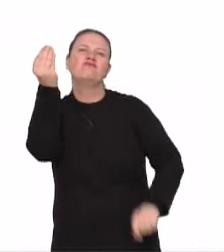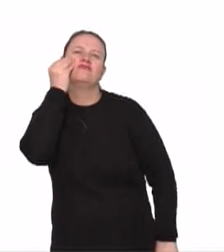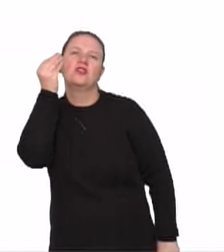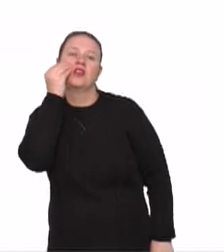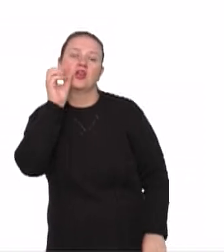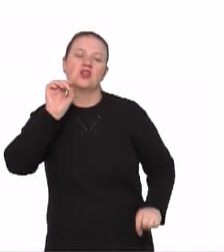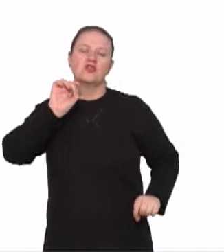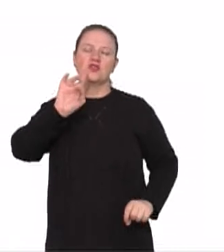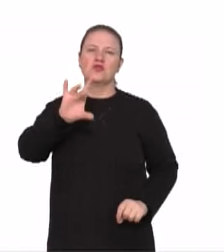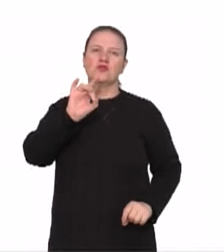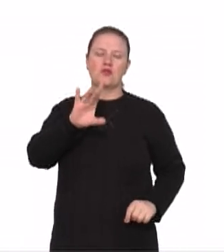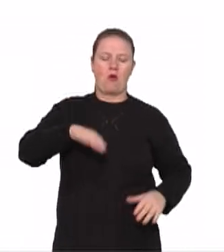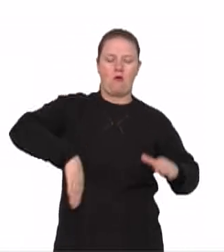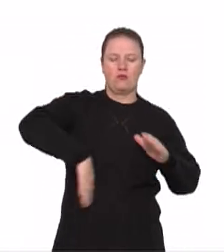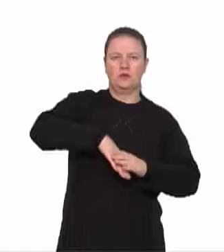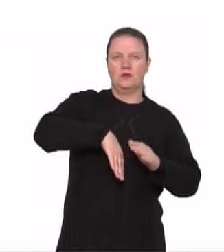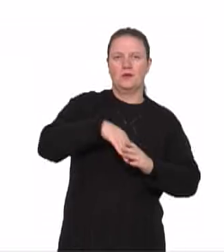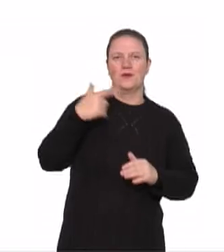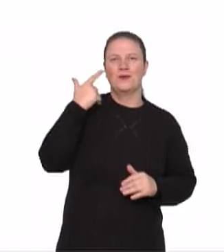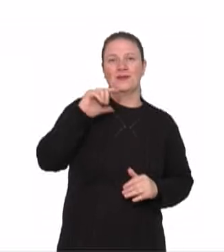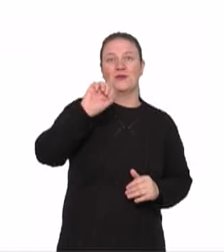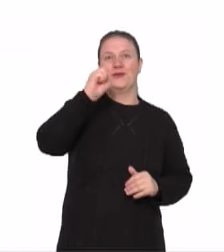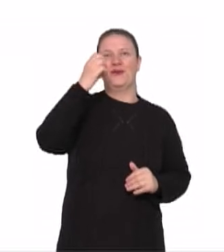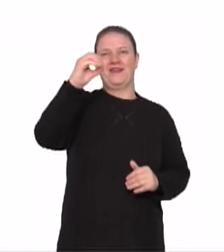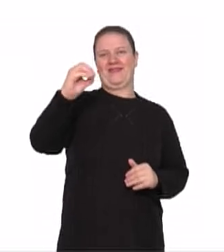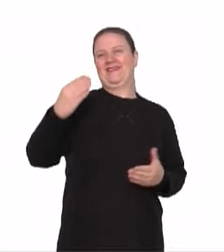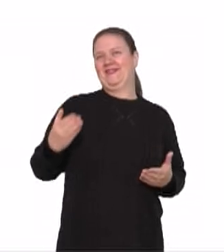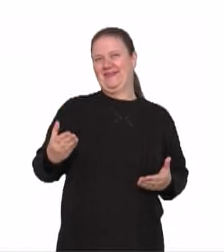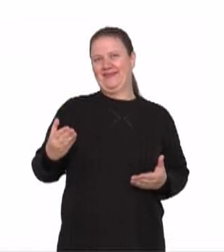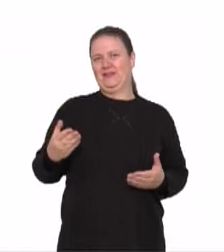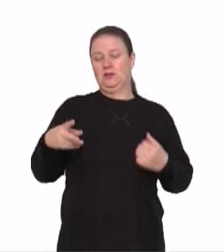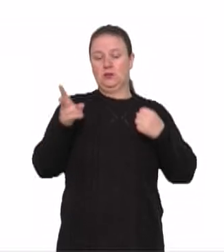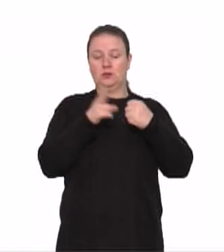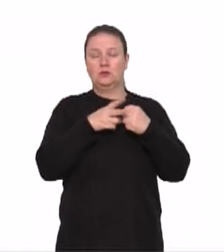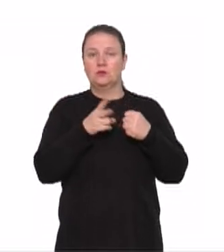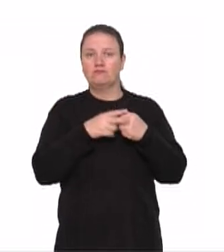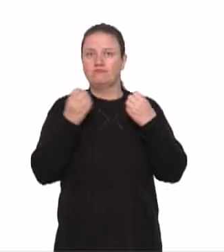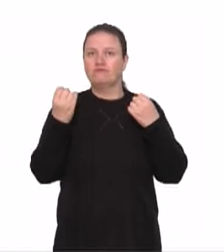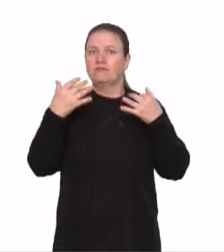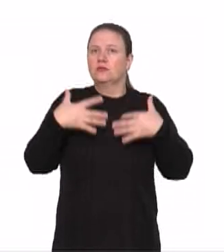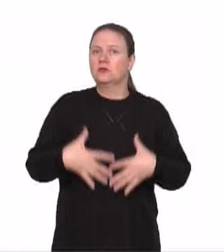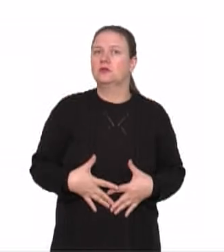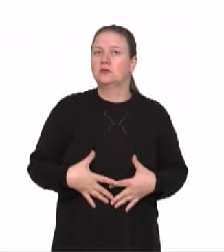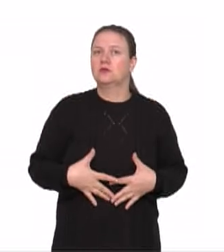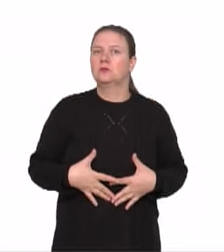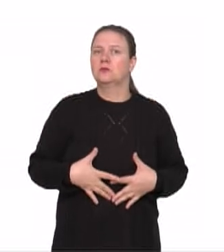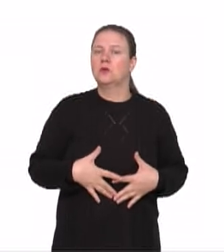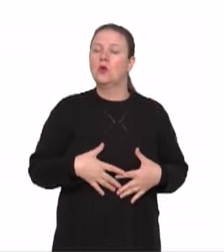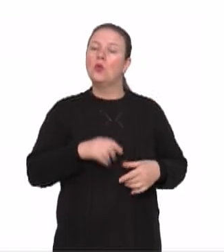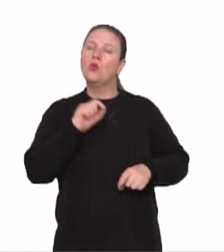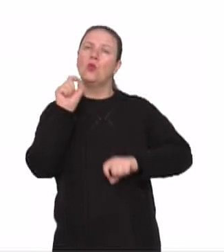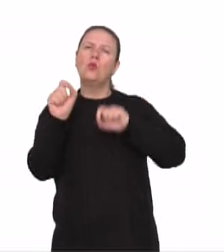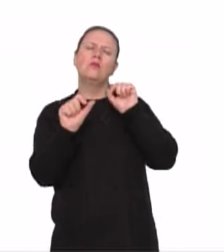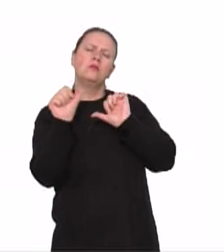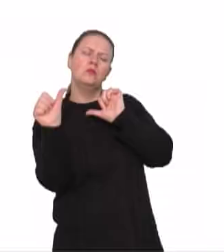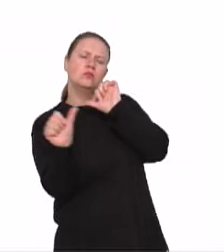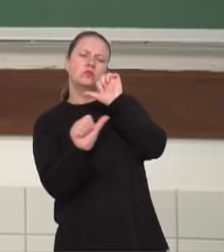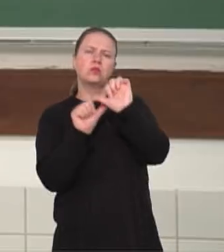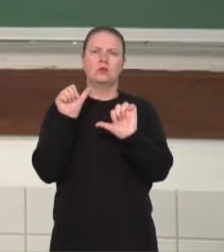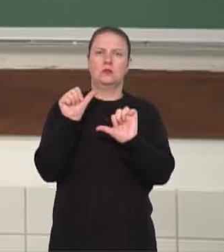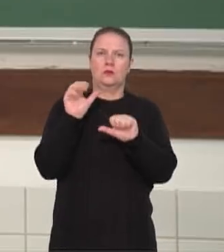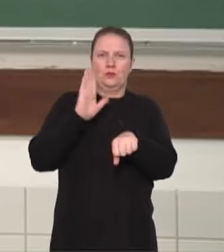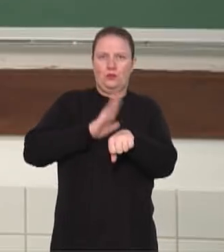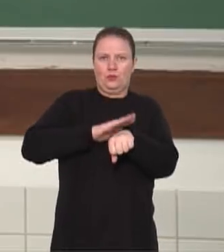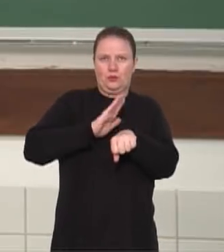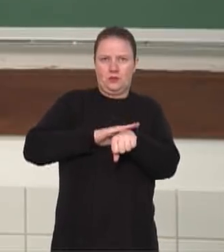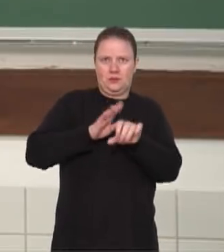80. Localize as duas orações, os dois verbos, e explique a transitividade de cada um deles. Um